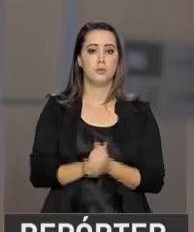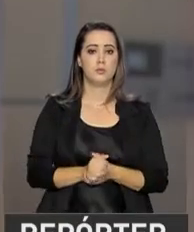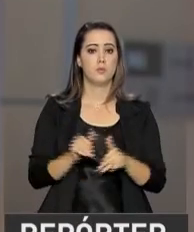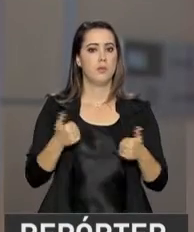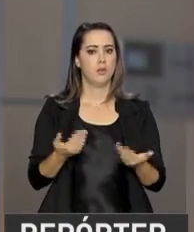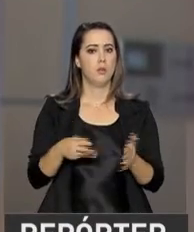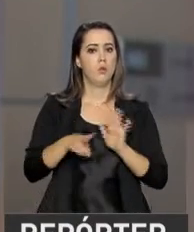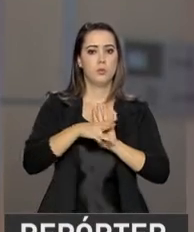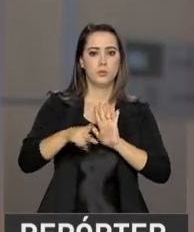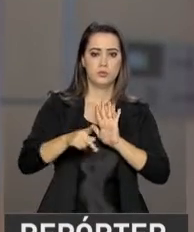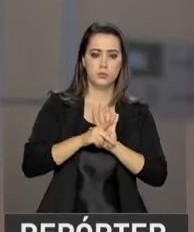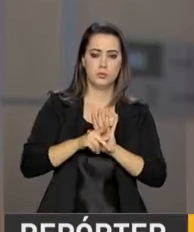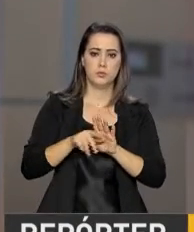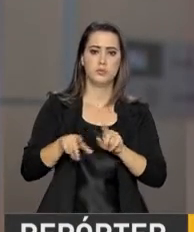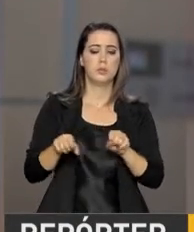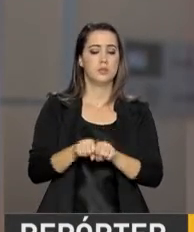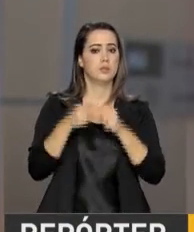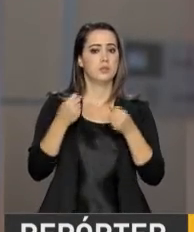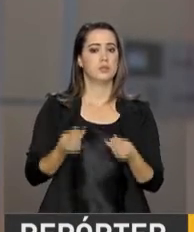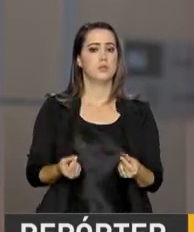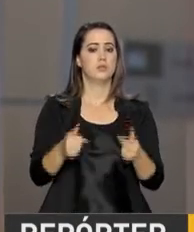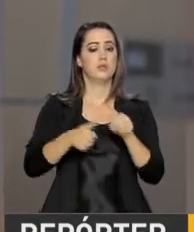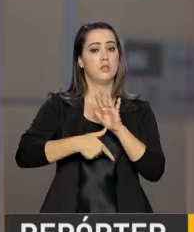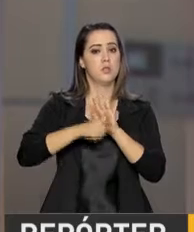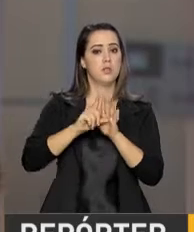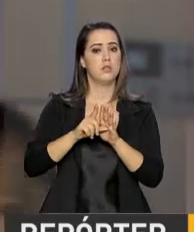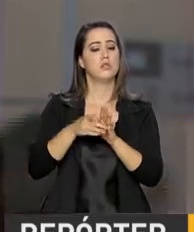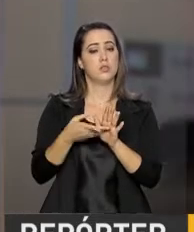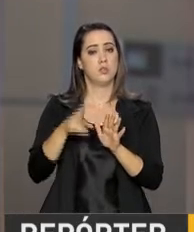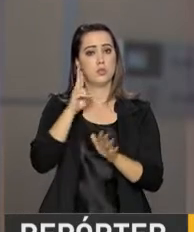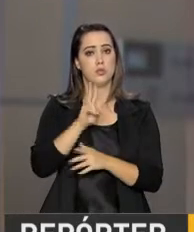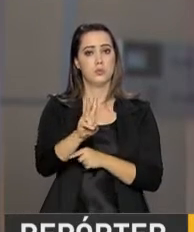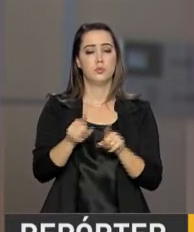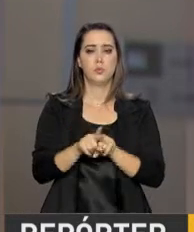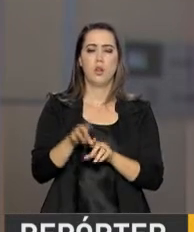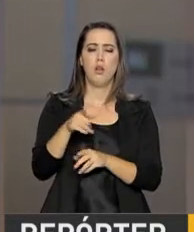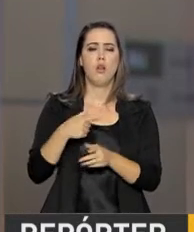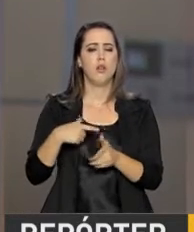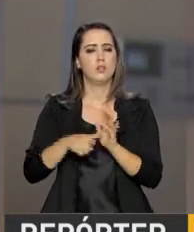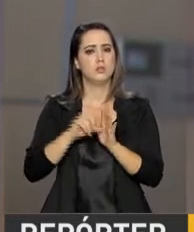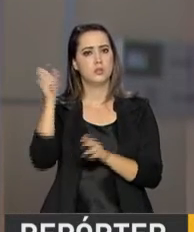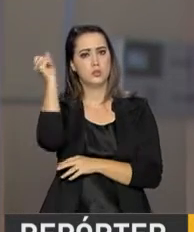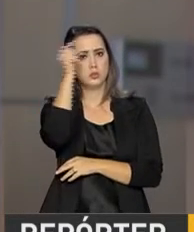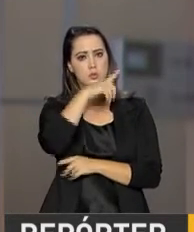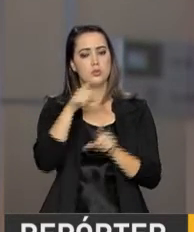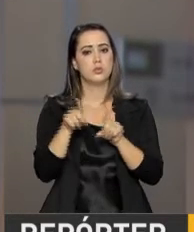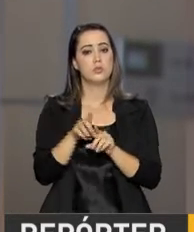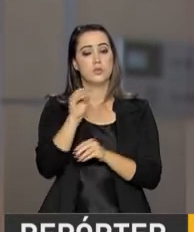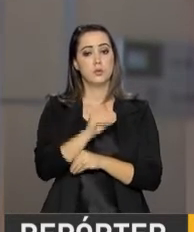medida provisória vai destravar recursos inclusive que já estava até previsto que ela tinha uma dificuldade maior de aplicar nas unidades de